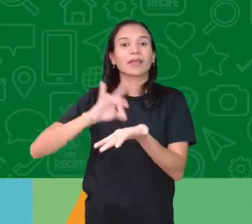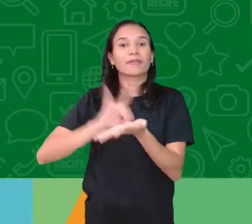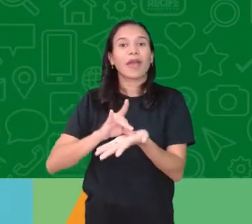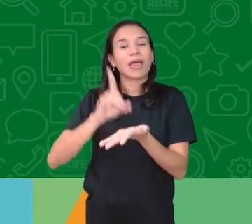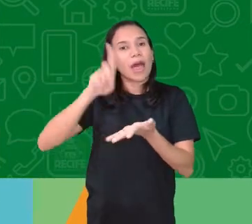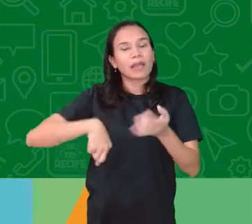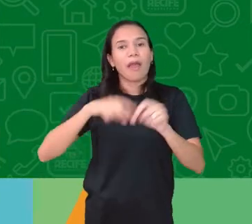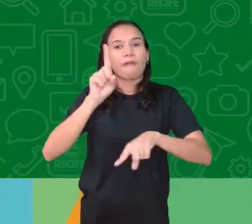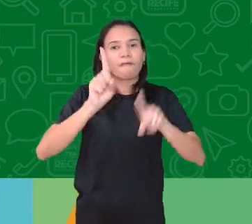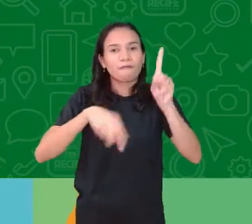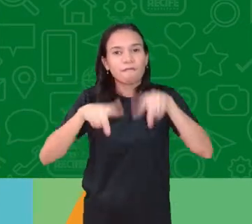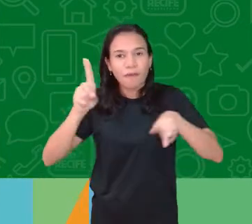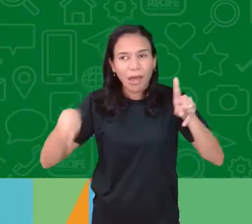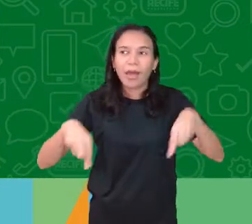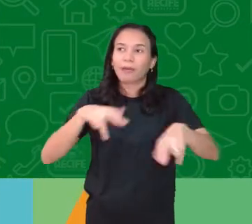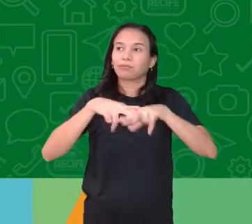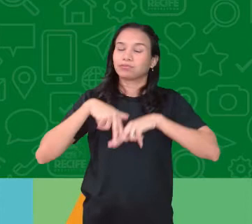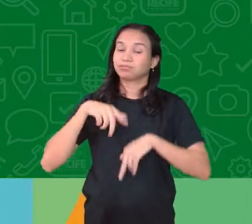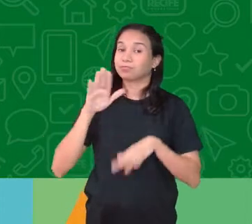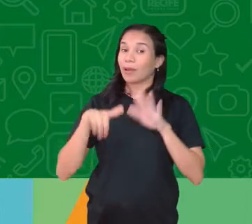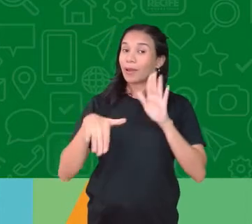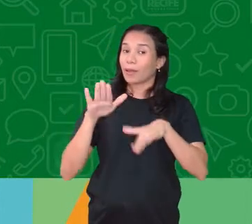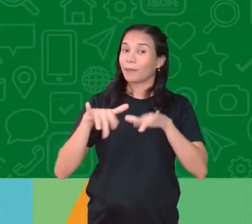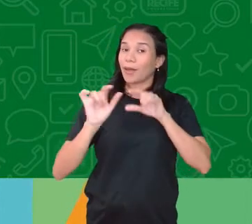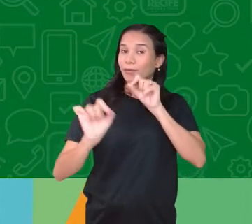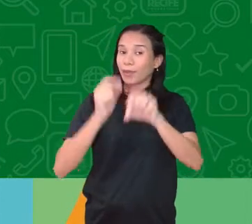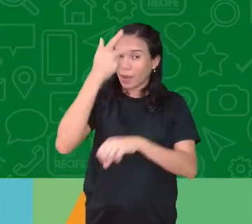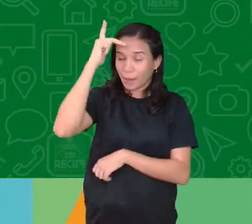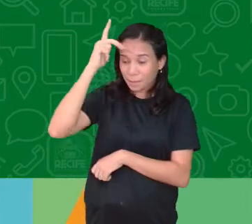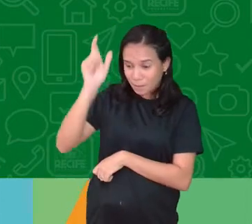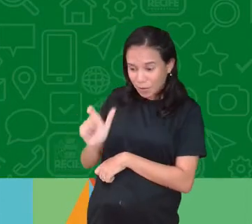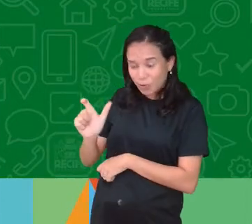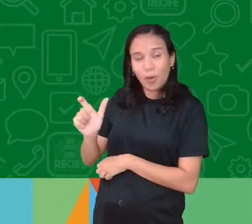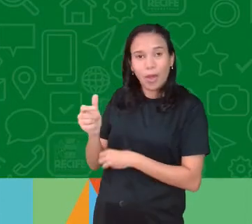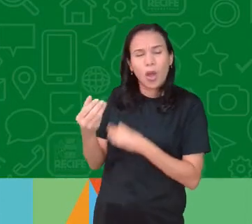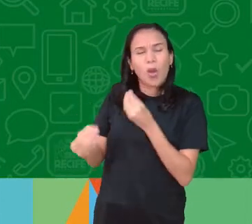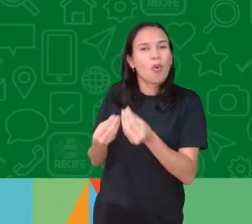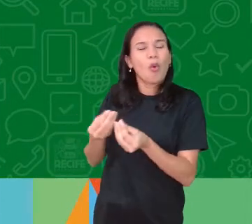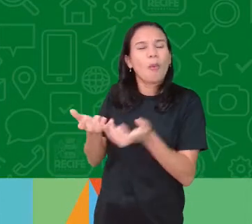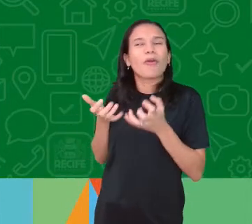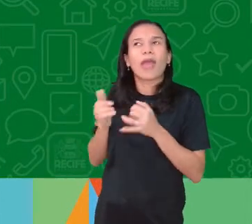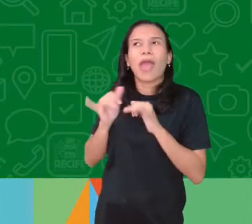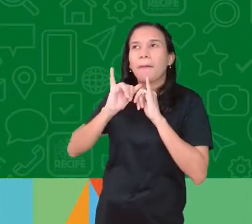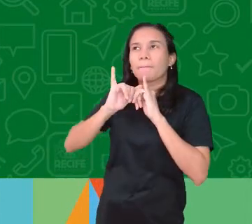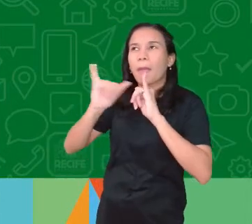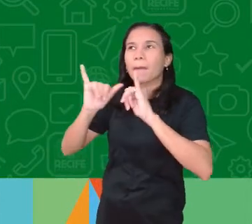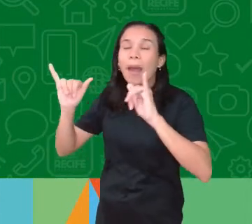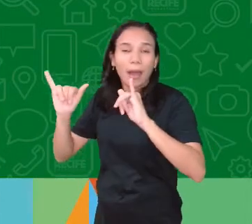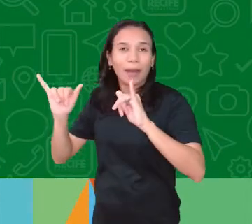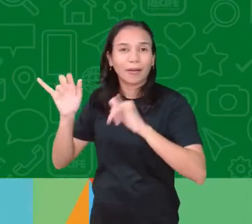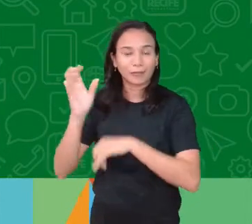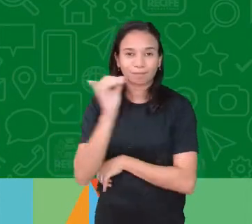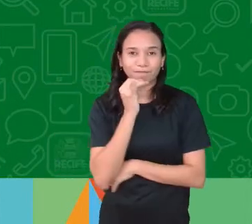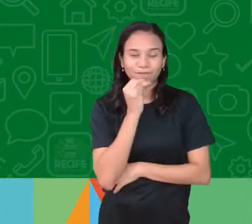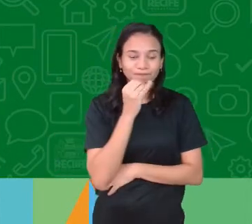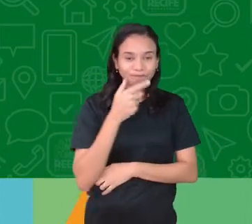muito variado, né? Vai depender aí de como a pessoa quer contar a história. Então, por exemplo, neste